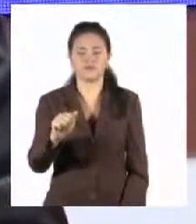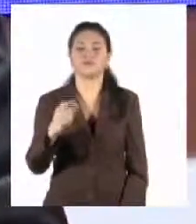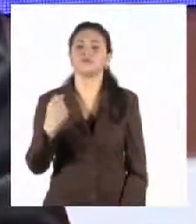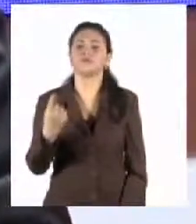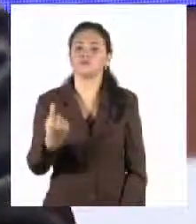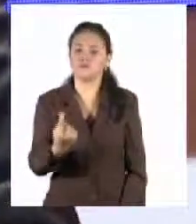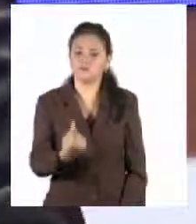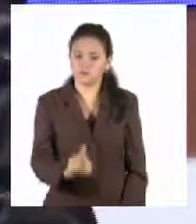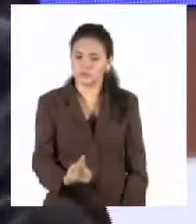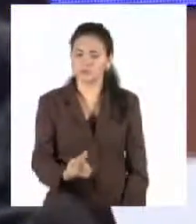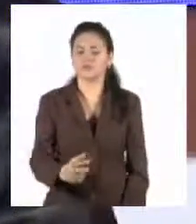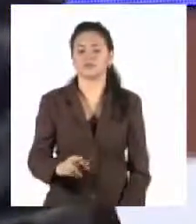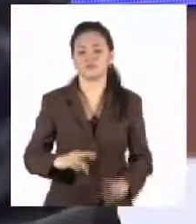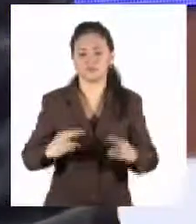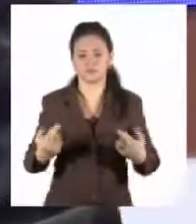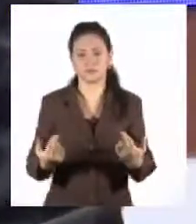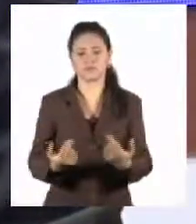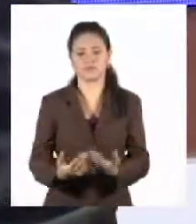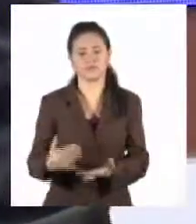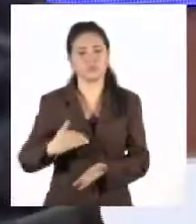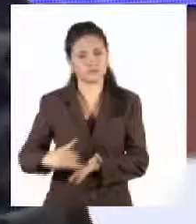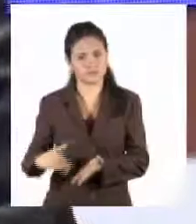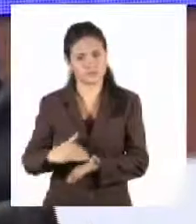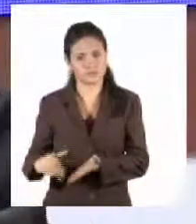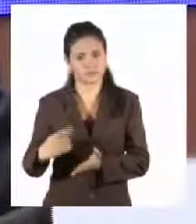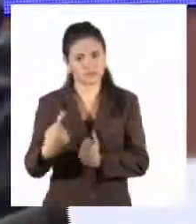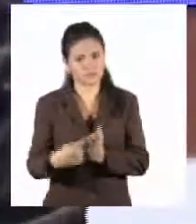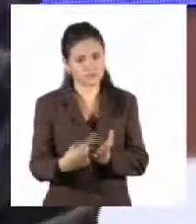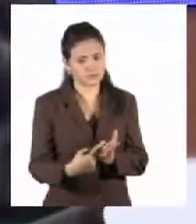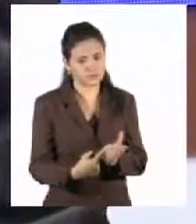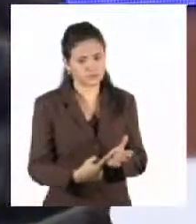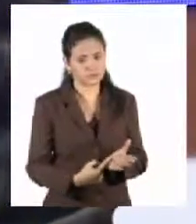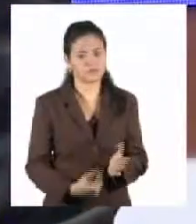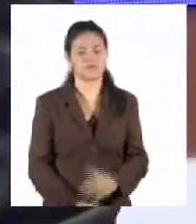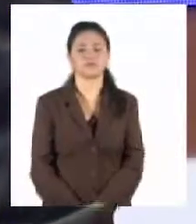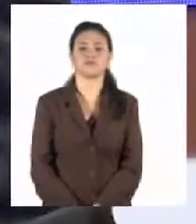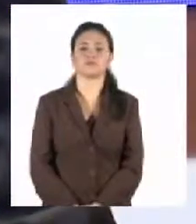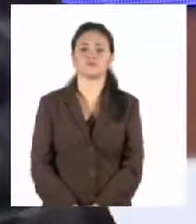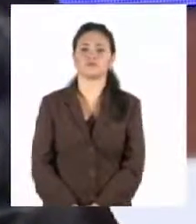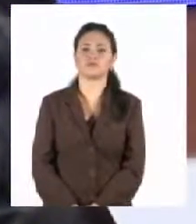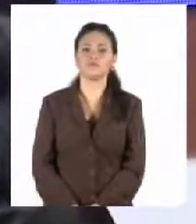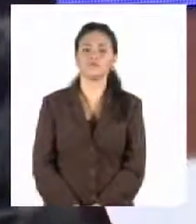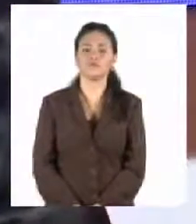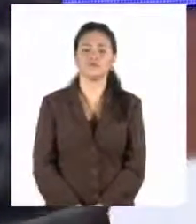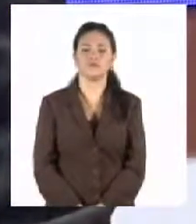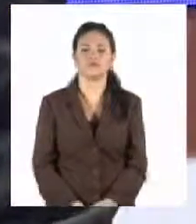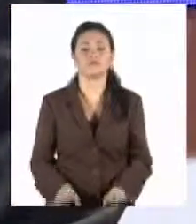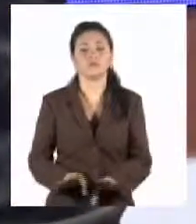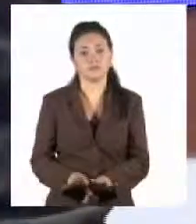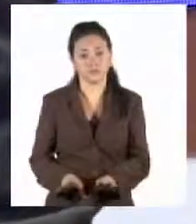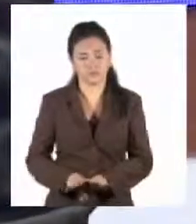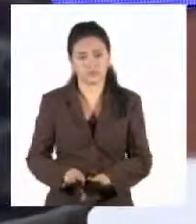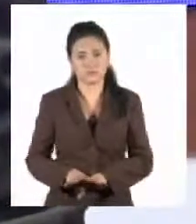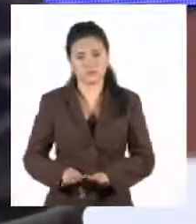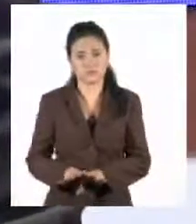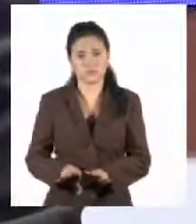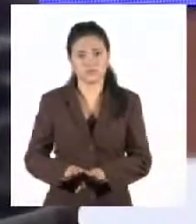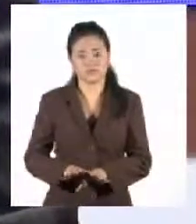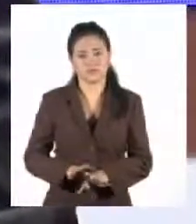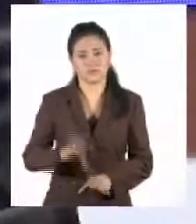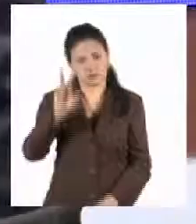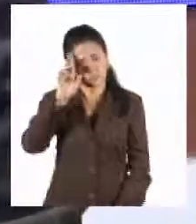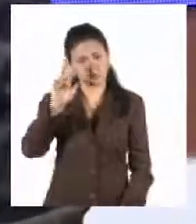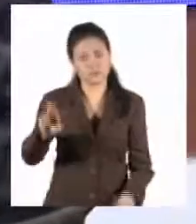audiência, secretário de Planejamento, através do gestor do Sistema do Tesouro e Contabilidade, senhor Rodrigo